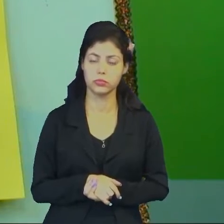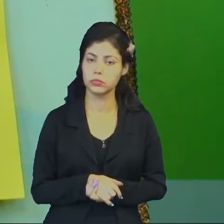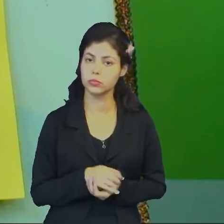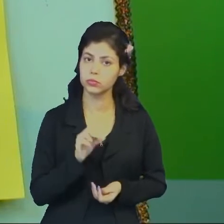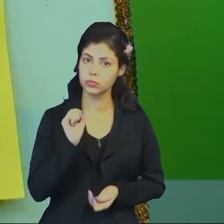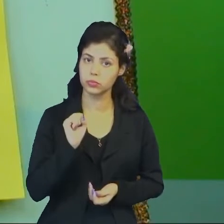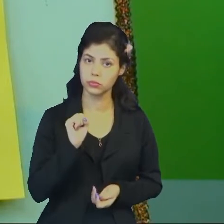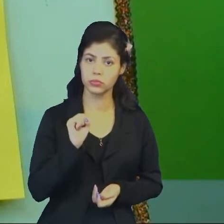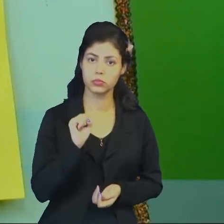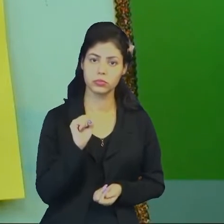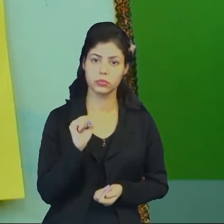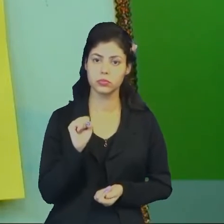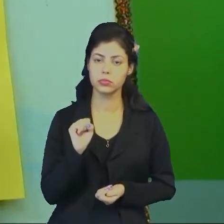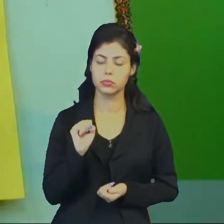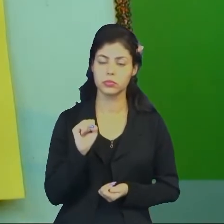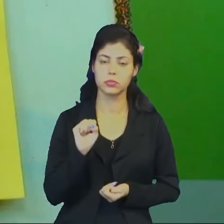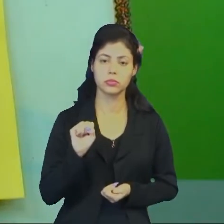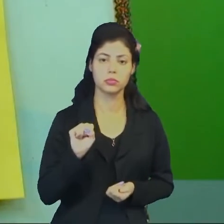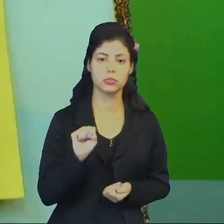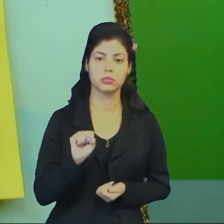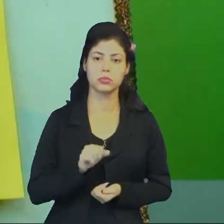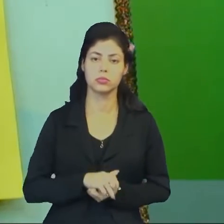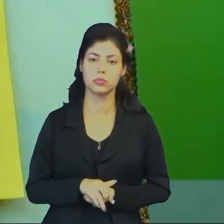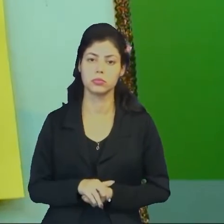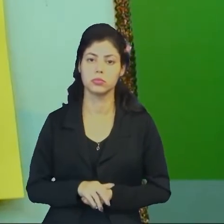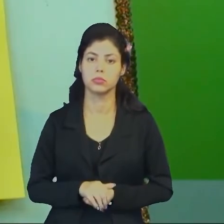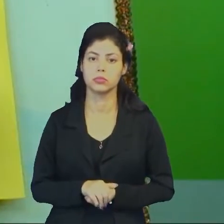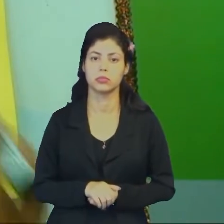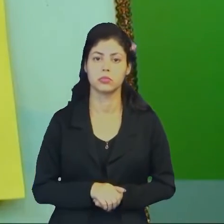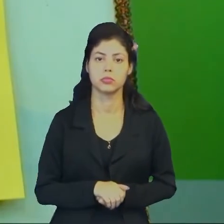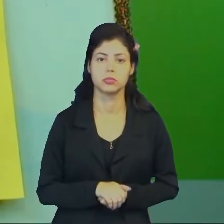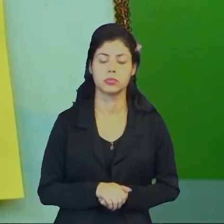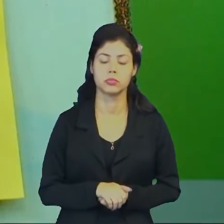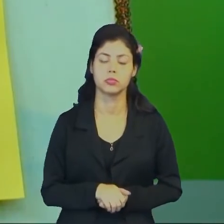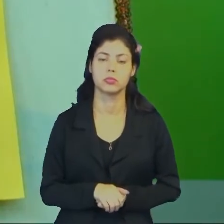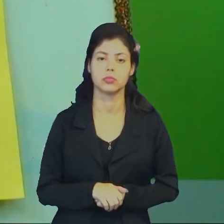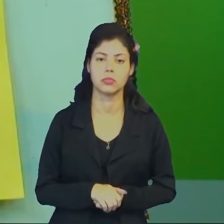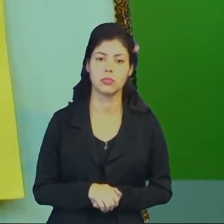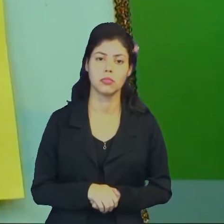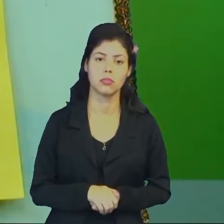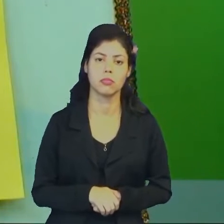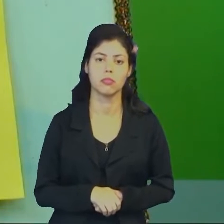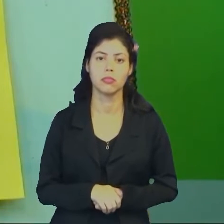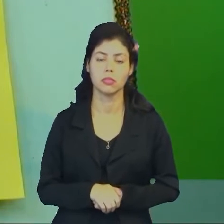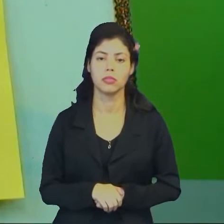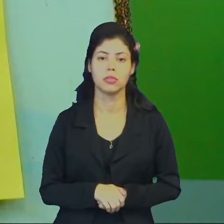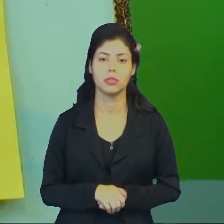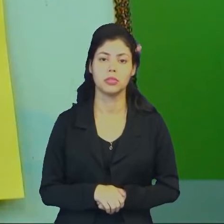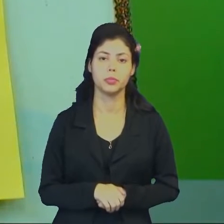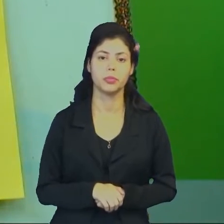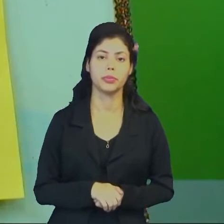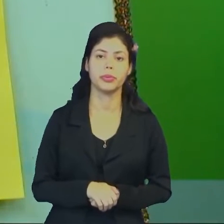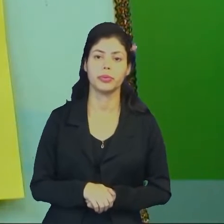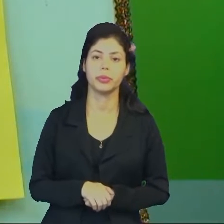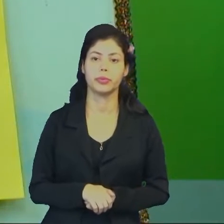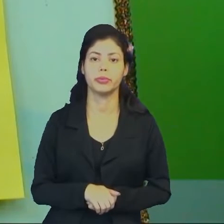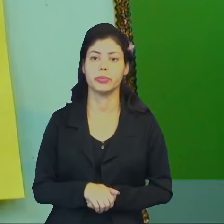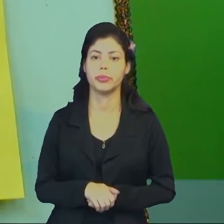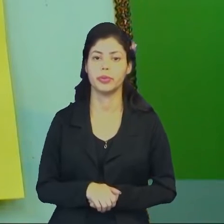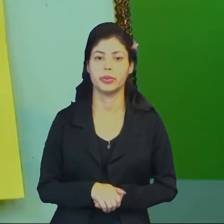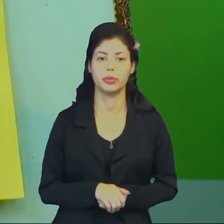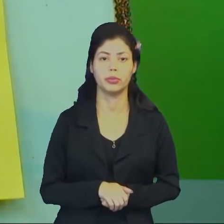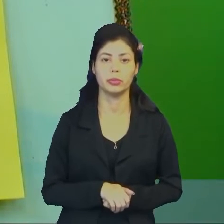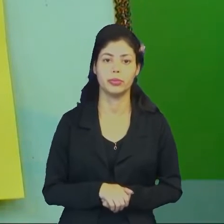som tesoura, ele já tem um som de Z, então é só um S, conforme a regra que nos foi